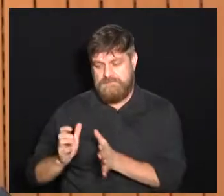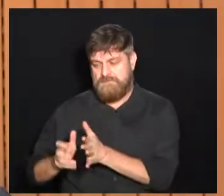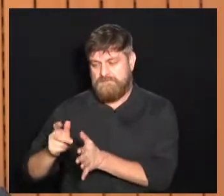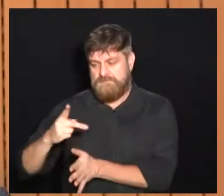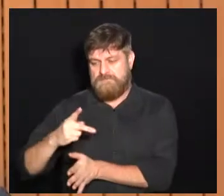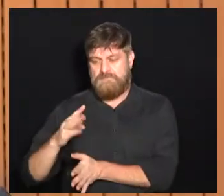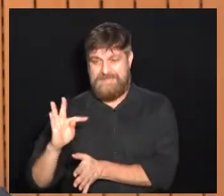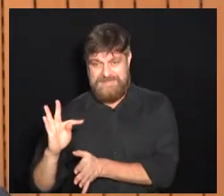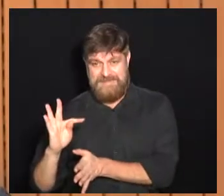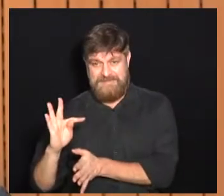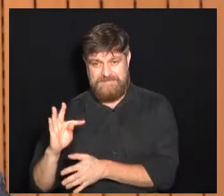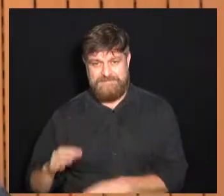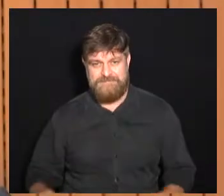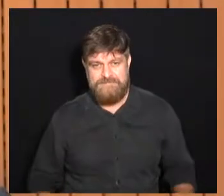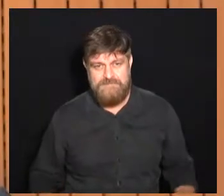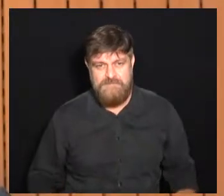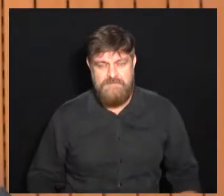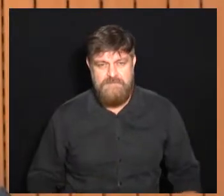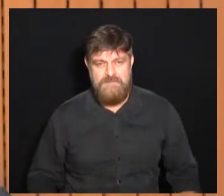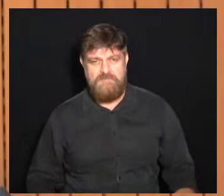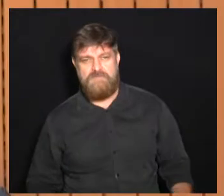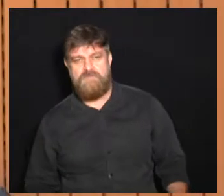Tá? E